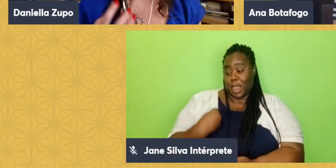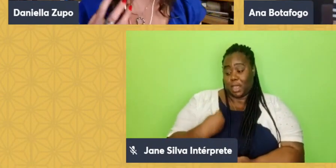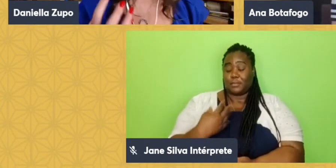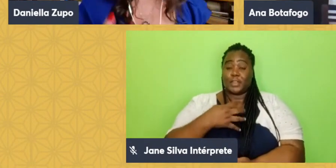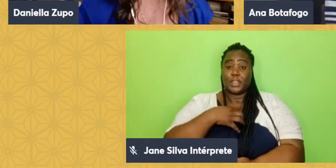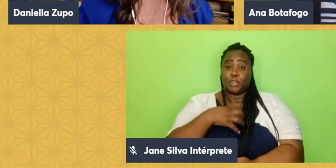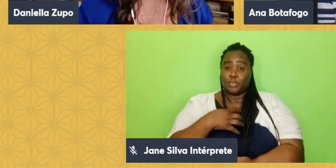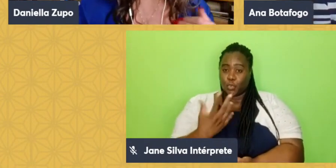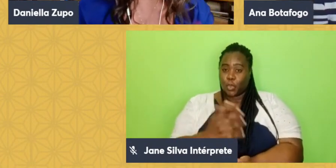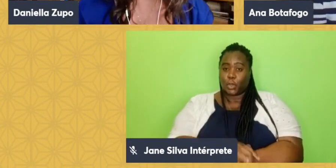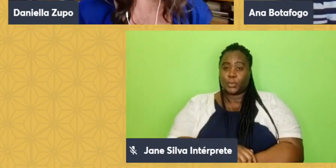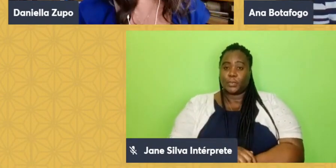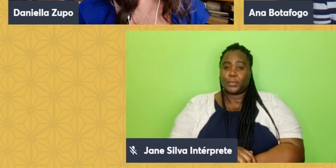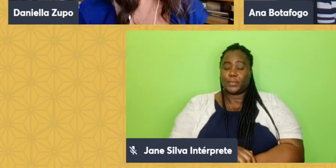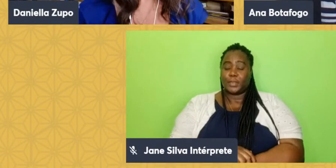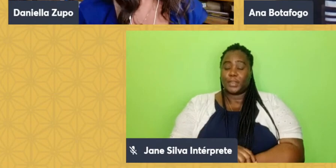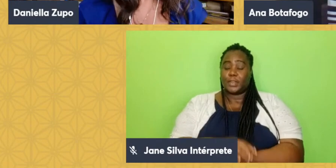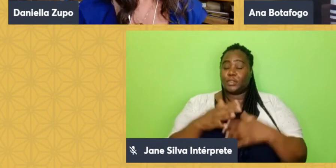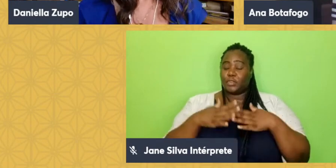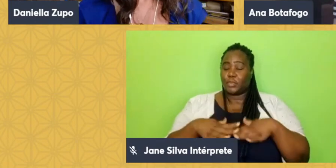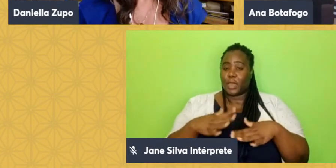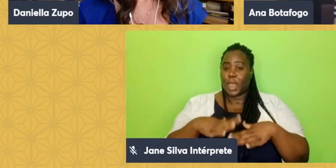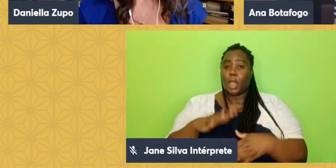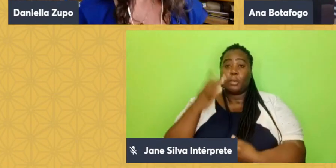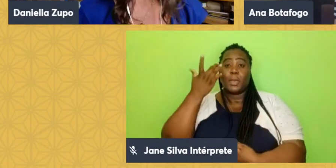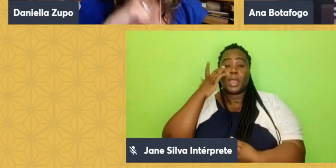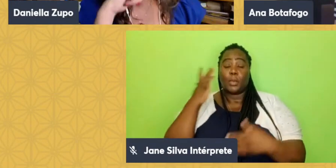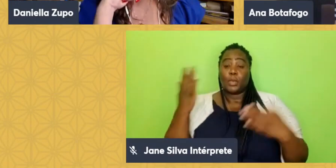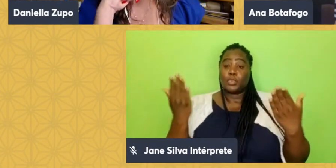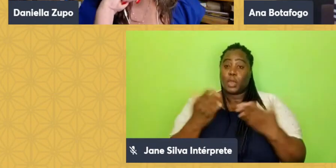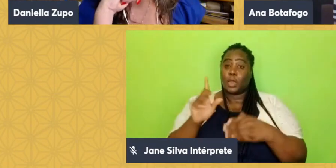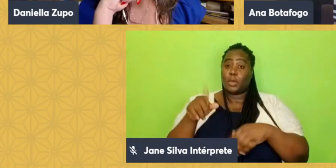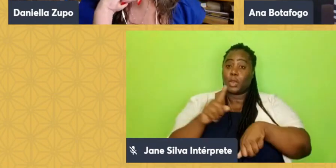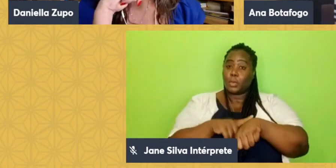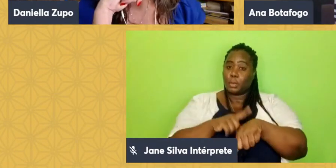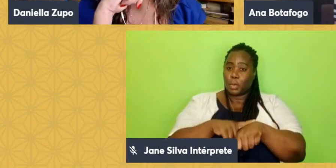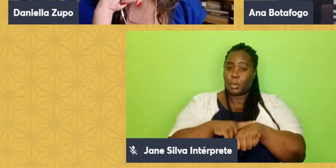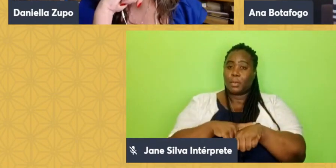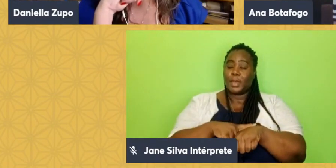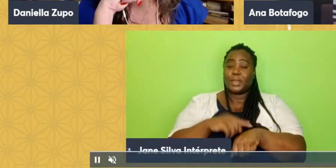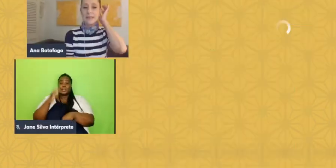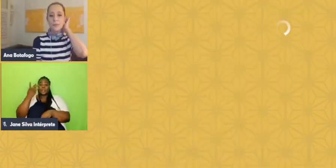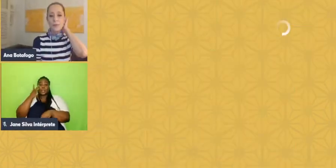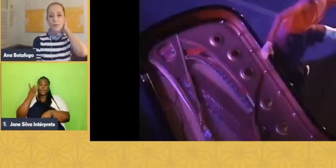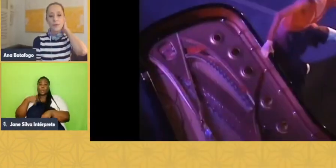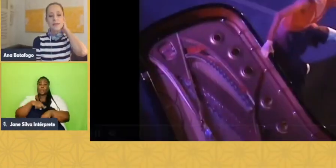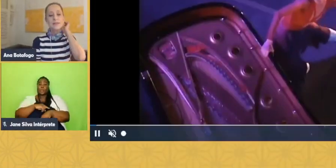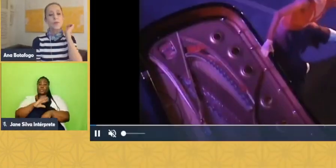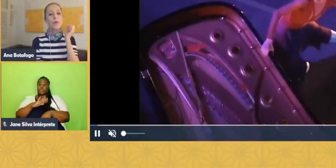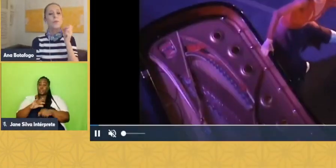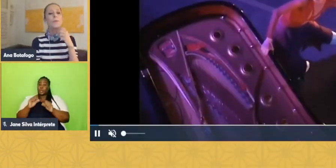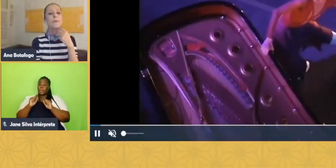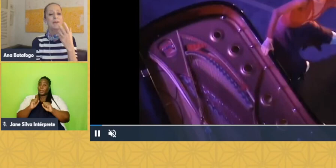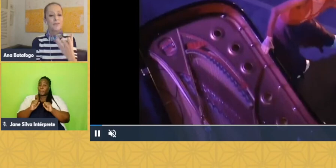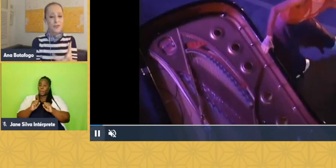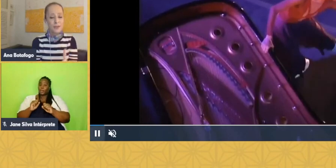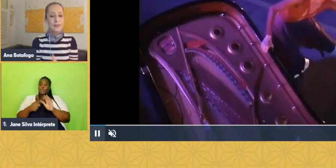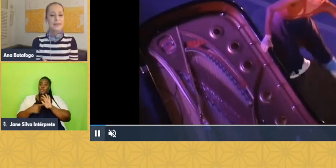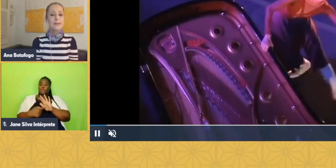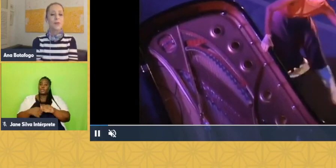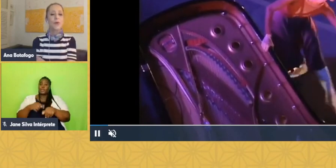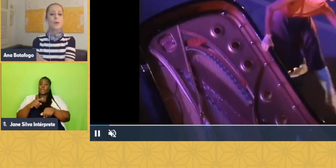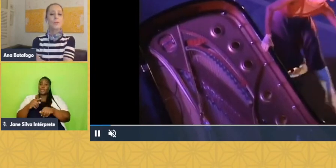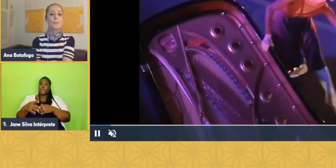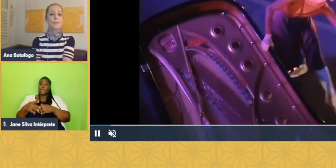de alguma forma lentamente né Eu acho que agora é um momento eu acho que a gente já está podendo trazer um pouco desse corpo